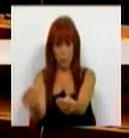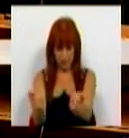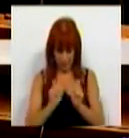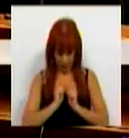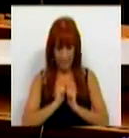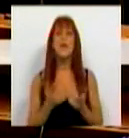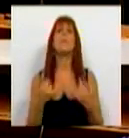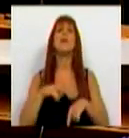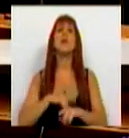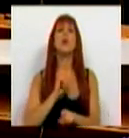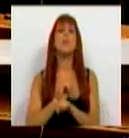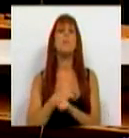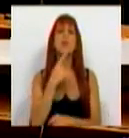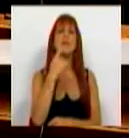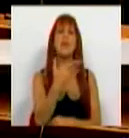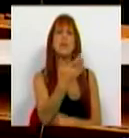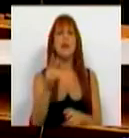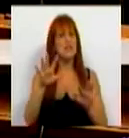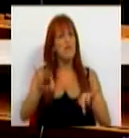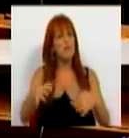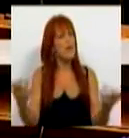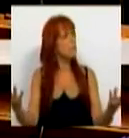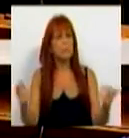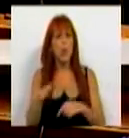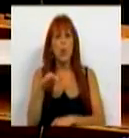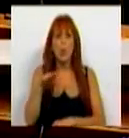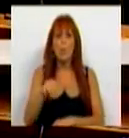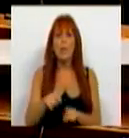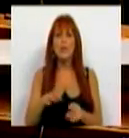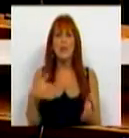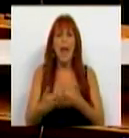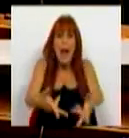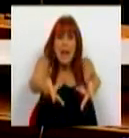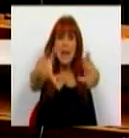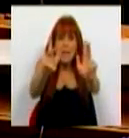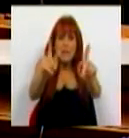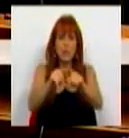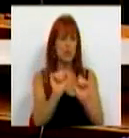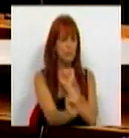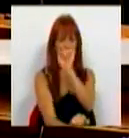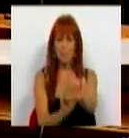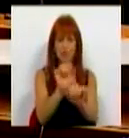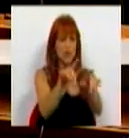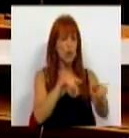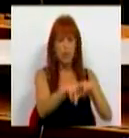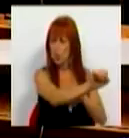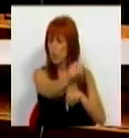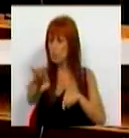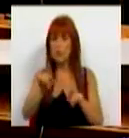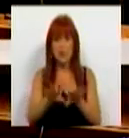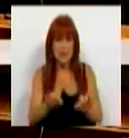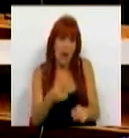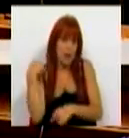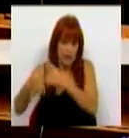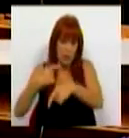trouxeram, mas ao mesmo tempo dizer-vos, para finalizar, que o Partido Socialista dará liberdade aos seus parlamentares para, como é a